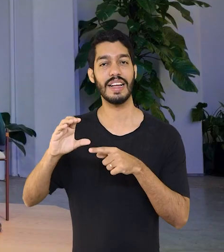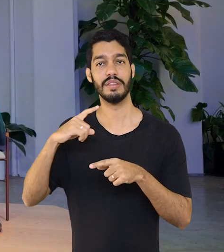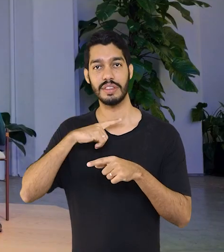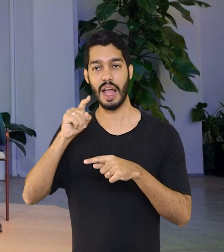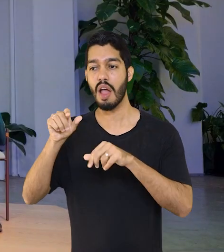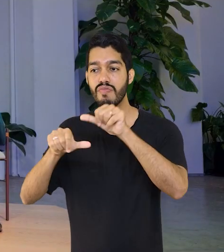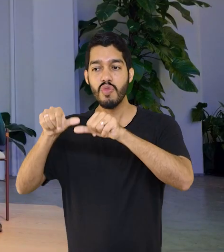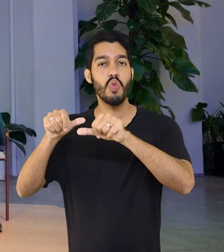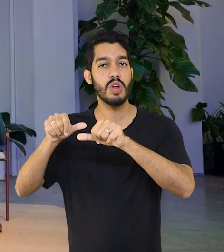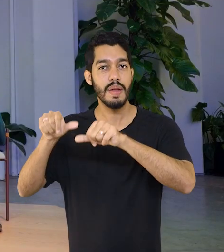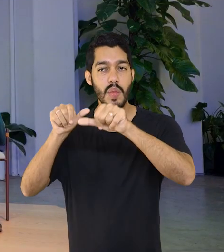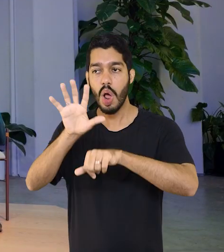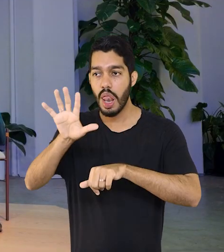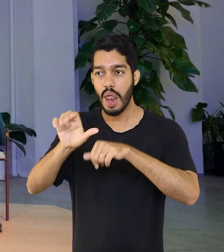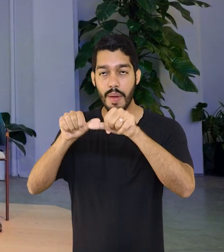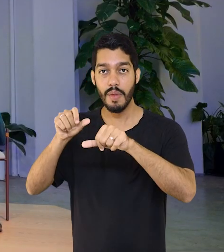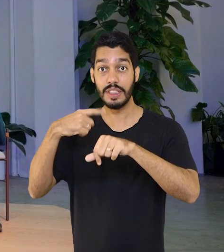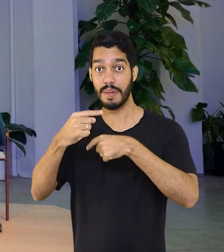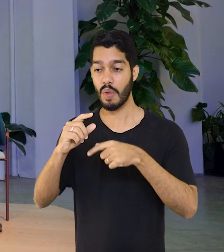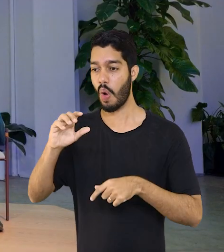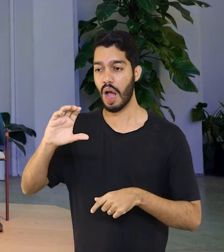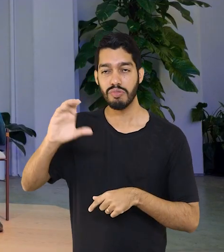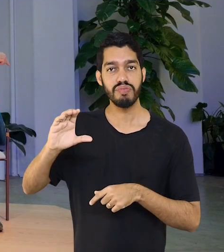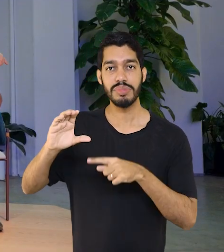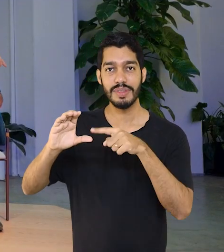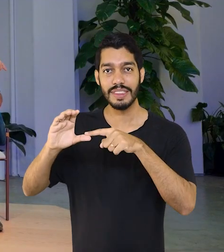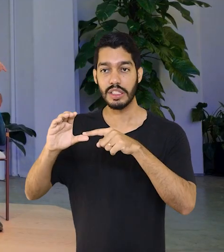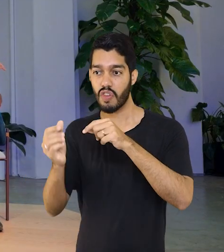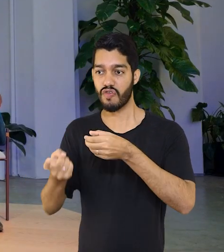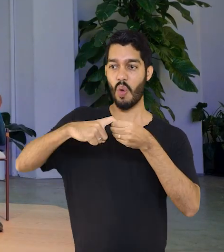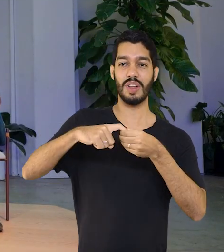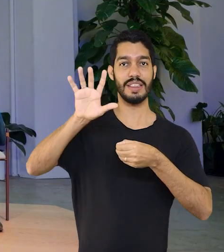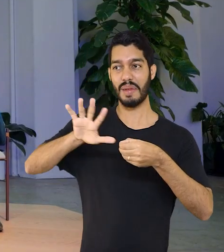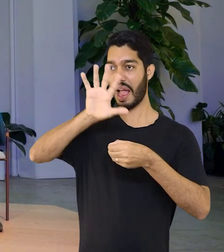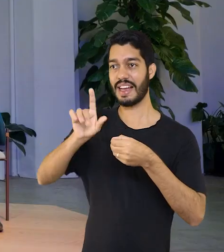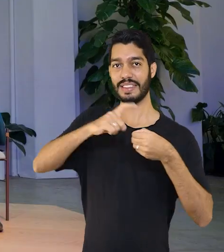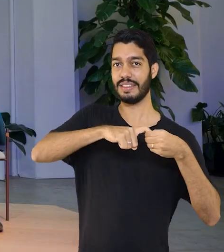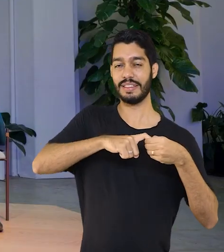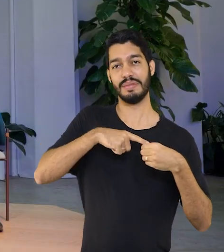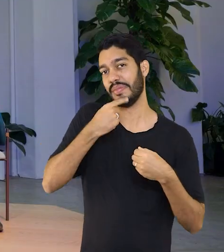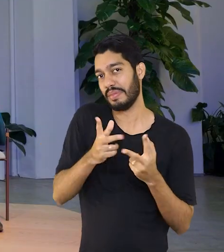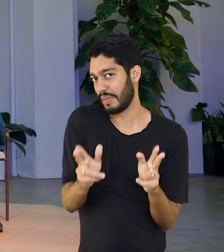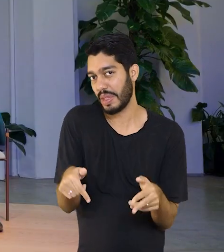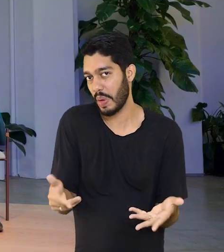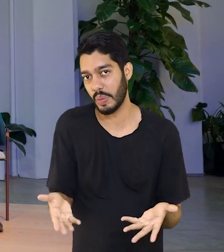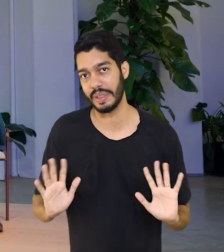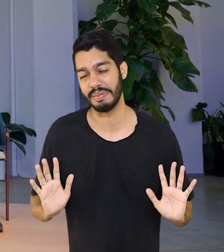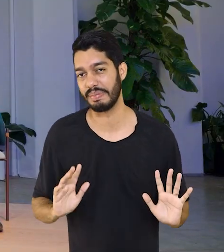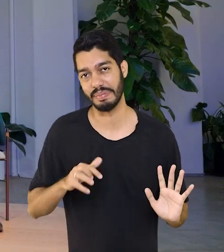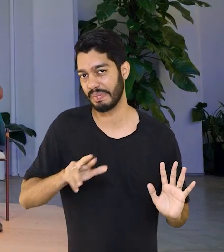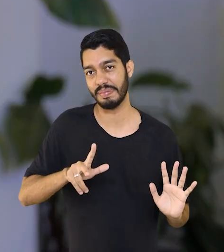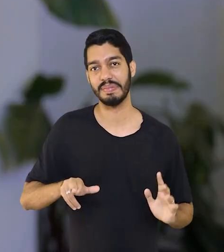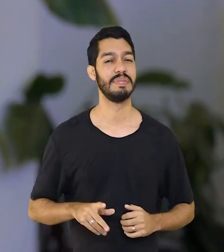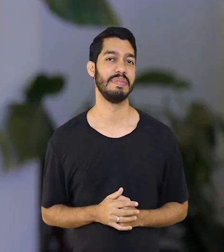dar uma sacudidazinha e ver outro desenho. E acha que vai dar uma sacudidazinha e vai voltar para o desenho anterior. Não tem a menor chance de acontecer uma coisa desse